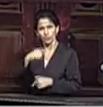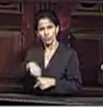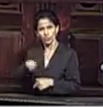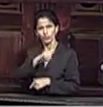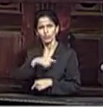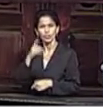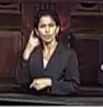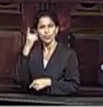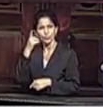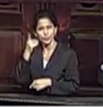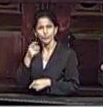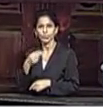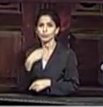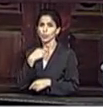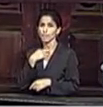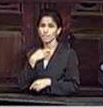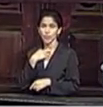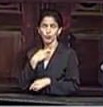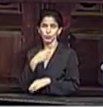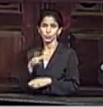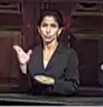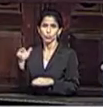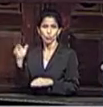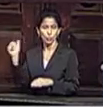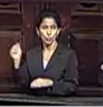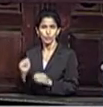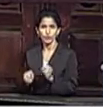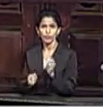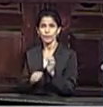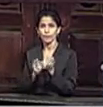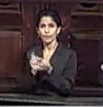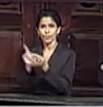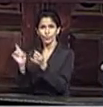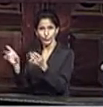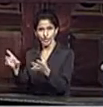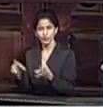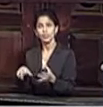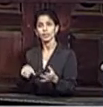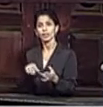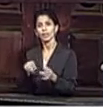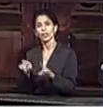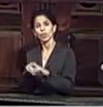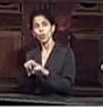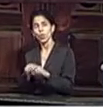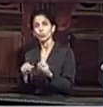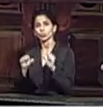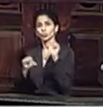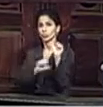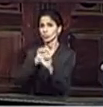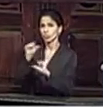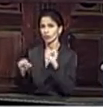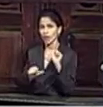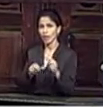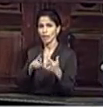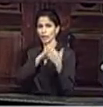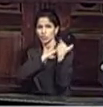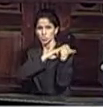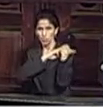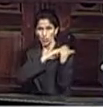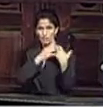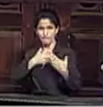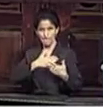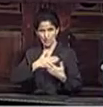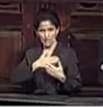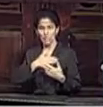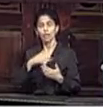estaduais, não podemos, em hipótese nenhuma, terceirizar a responsabilidade que é nossa, de representantes da população, de